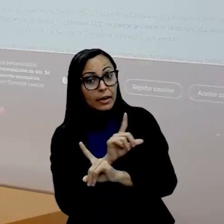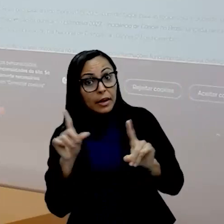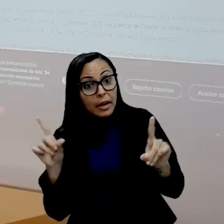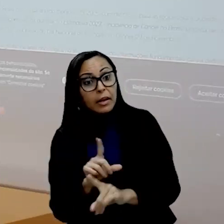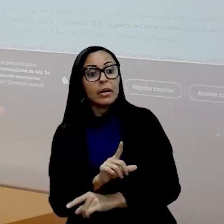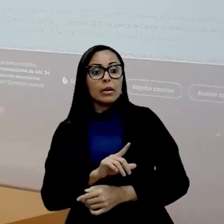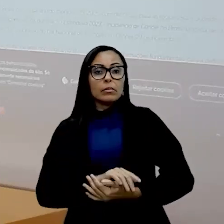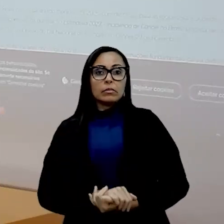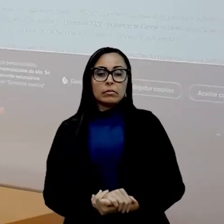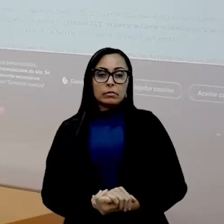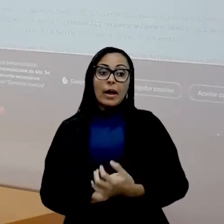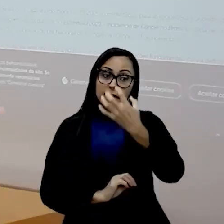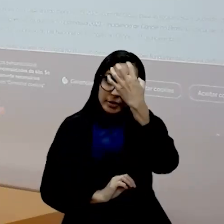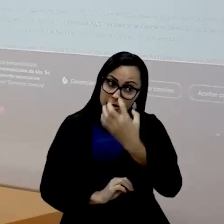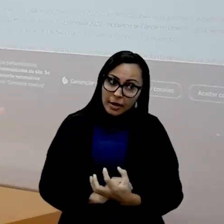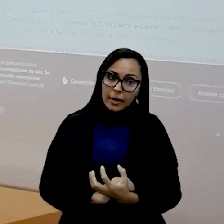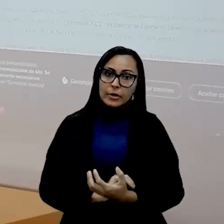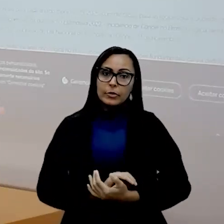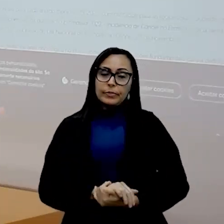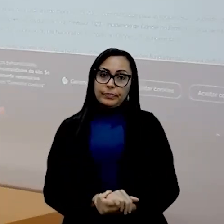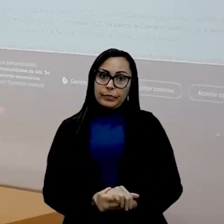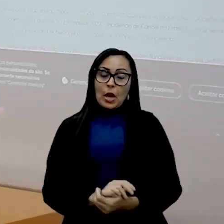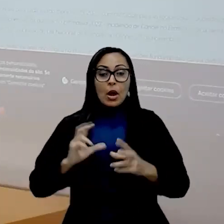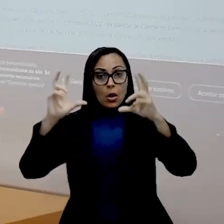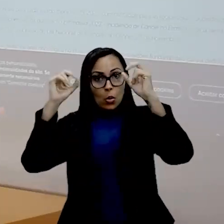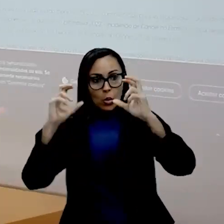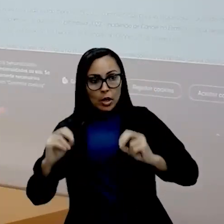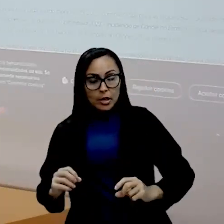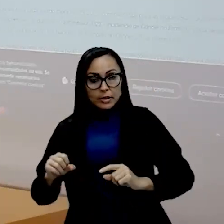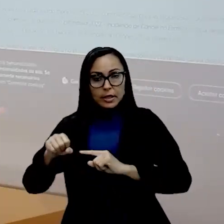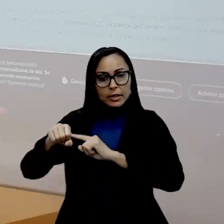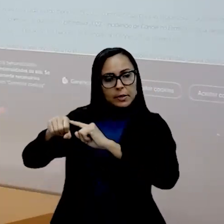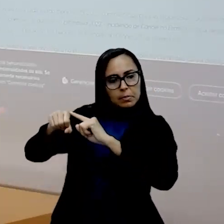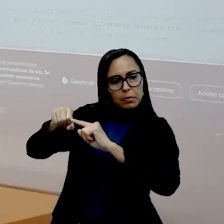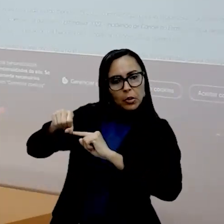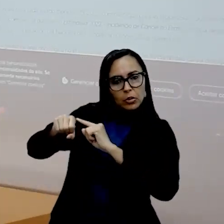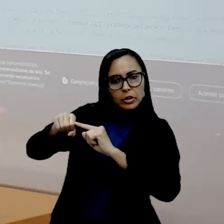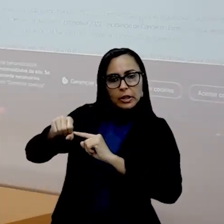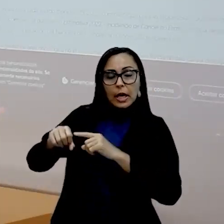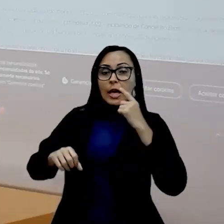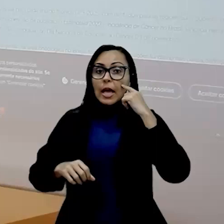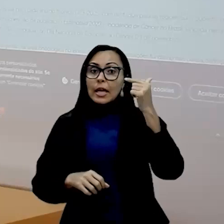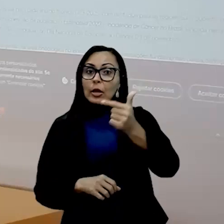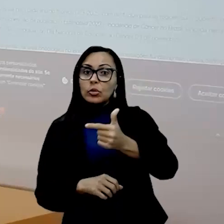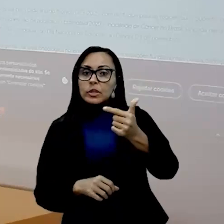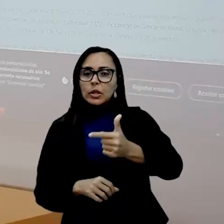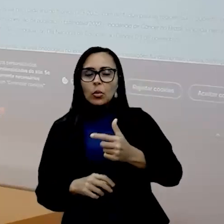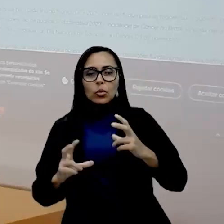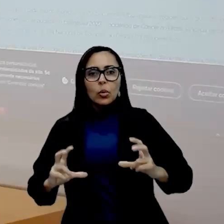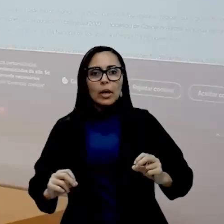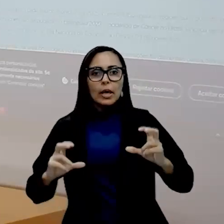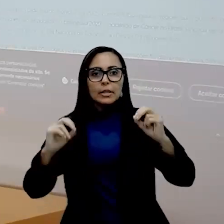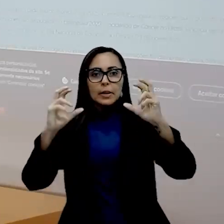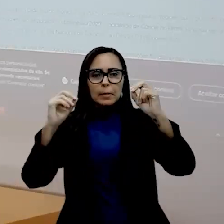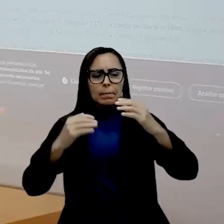brincadeira, tá? Não é brincadeira. O câncer de próstata, ele é o segundo câncer mais